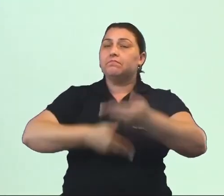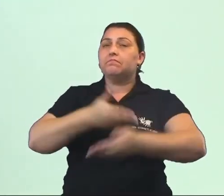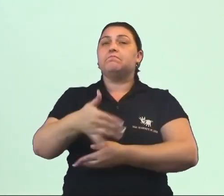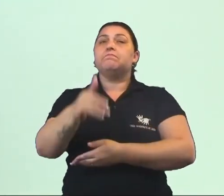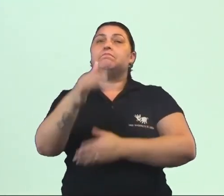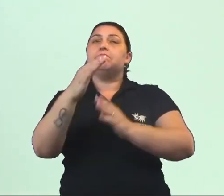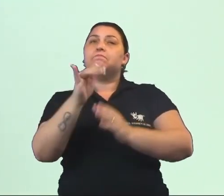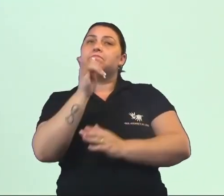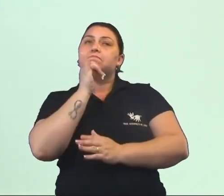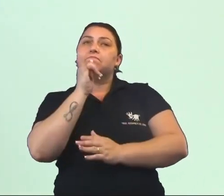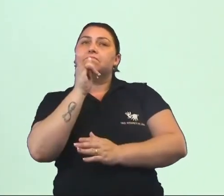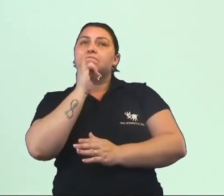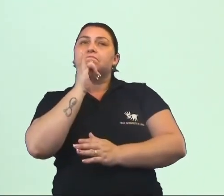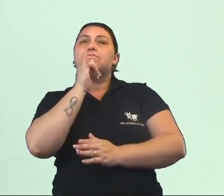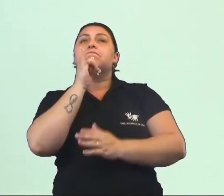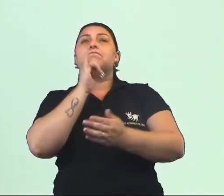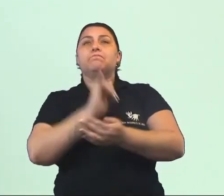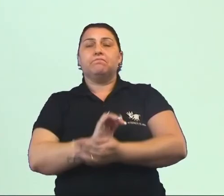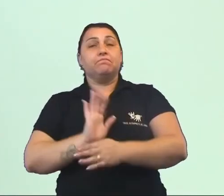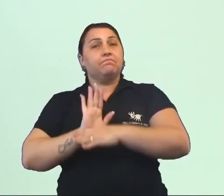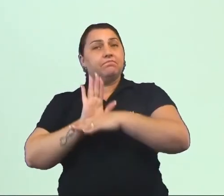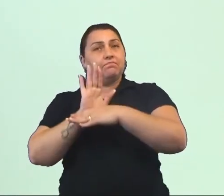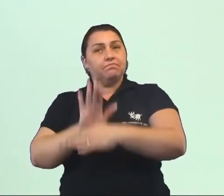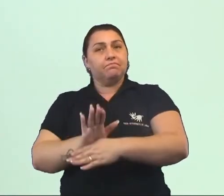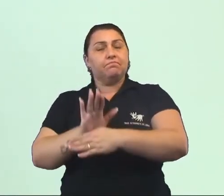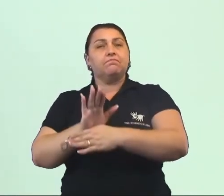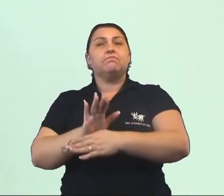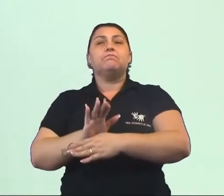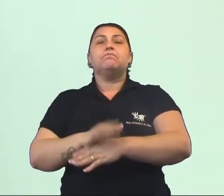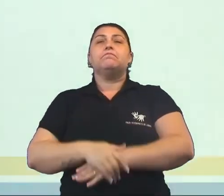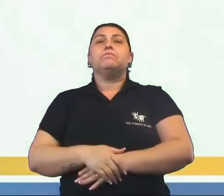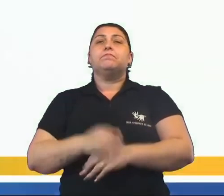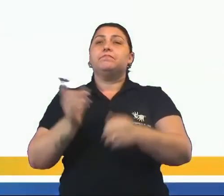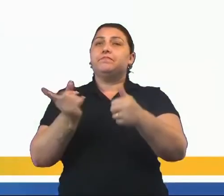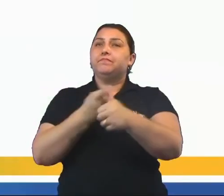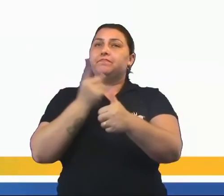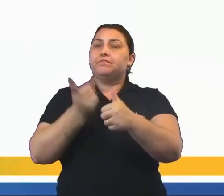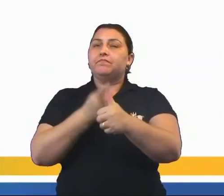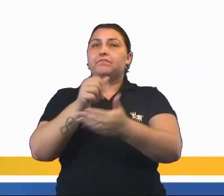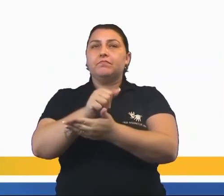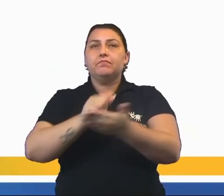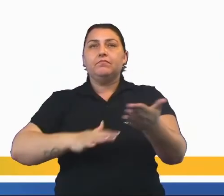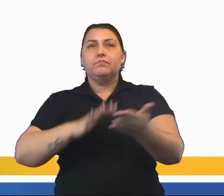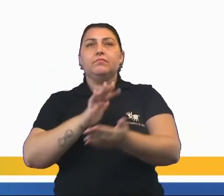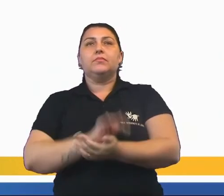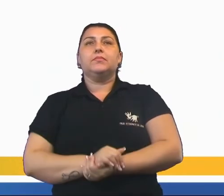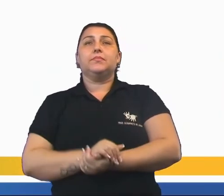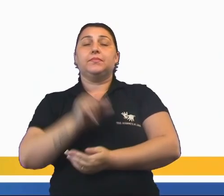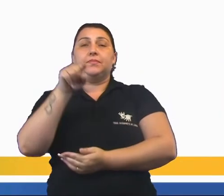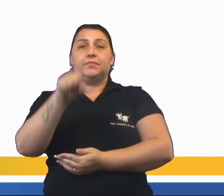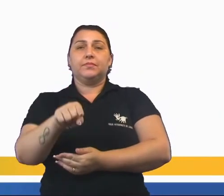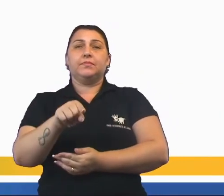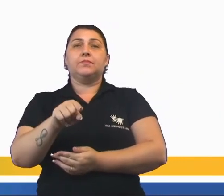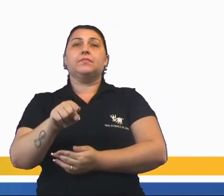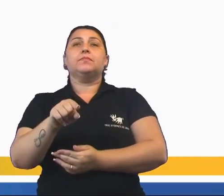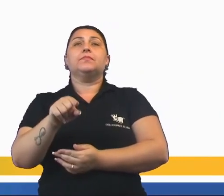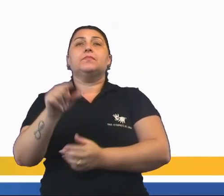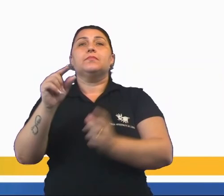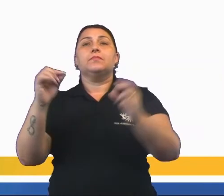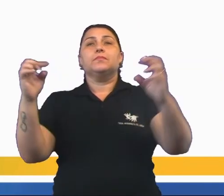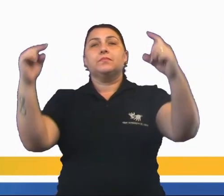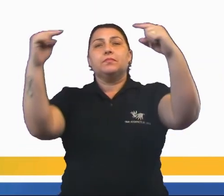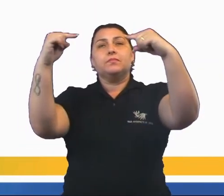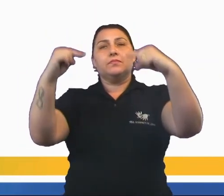um exemplo de acolhimento. Ok? Na primeira atividade, você vai fazer uma